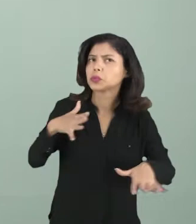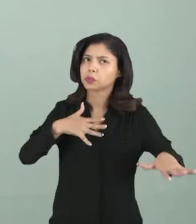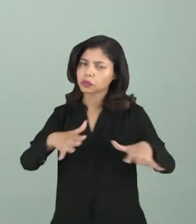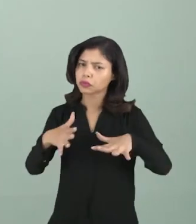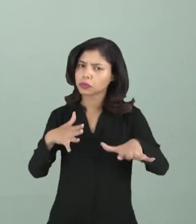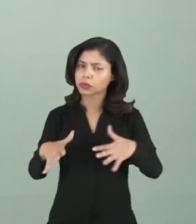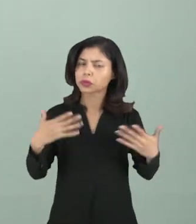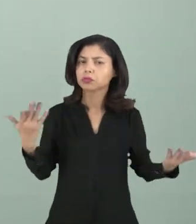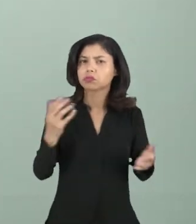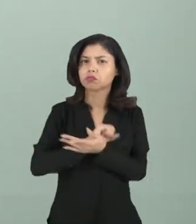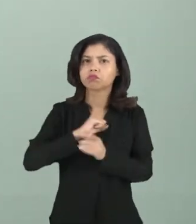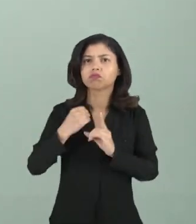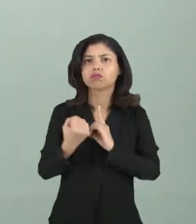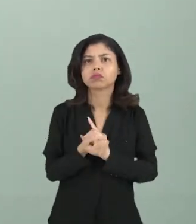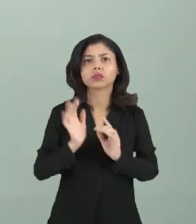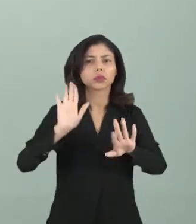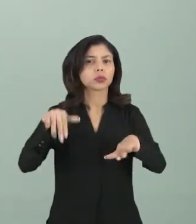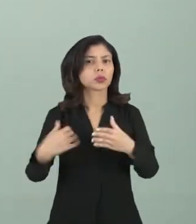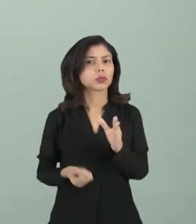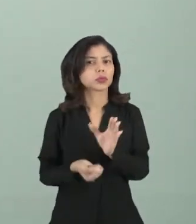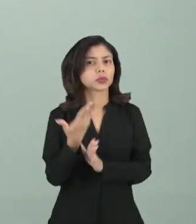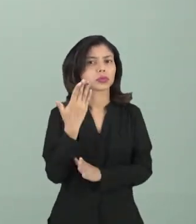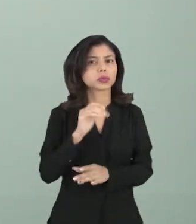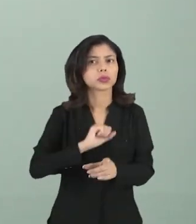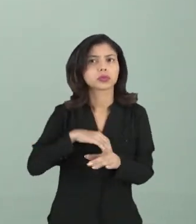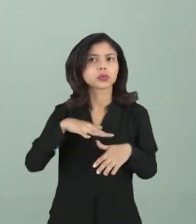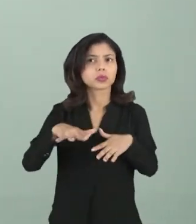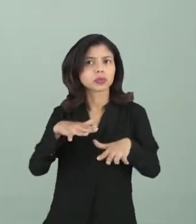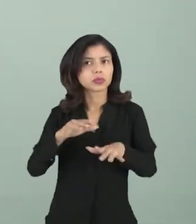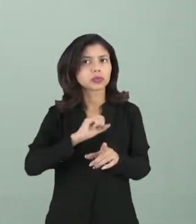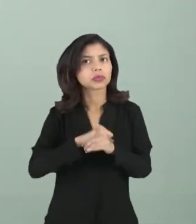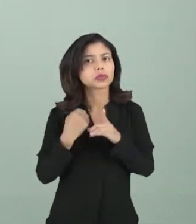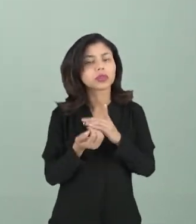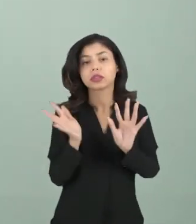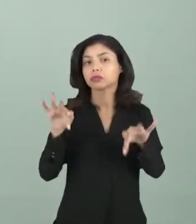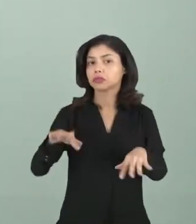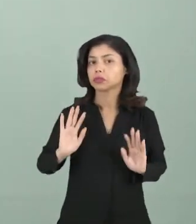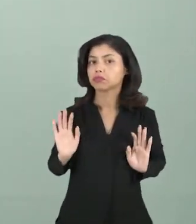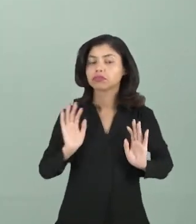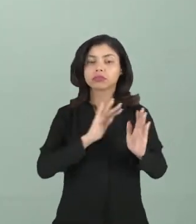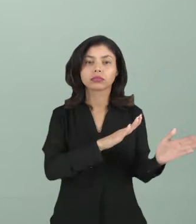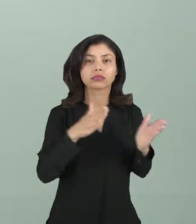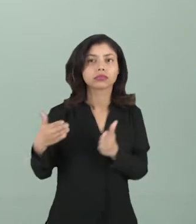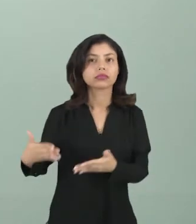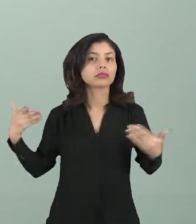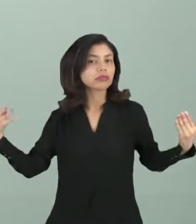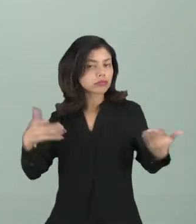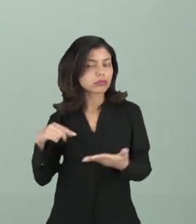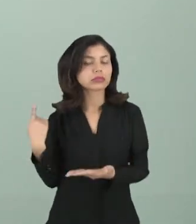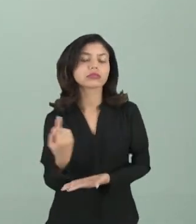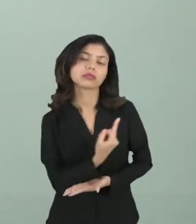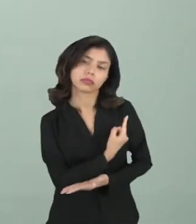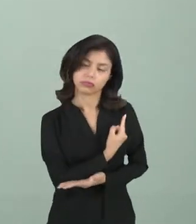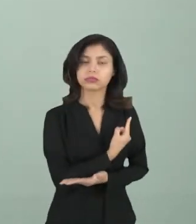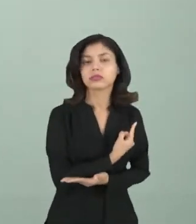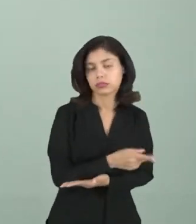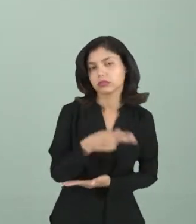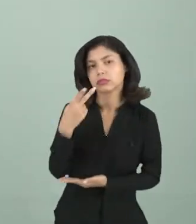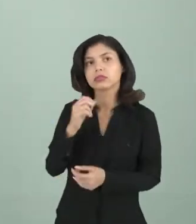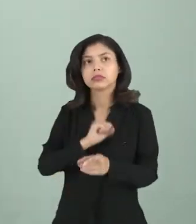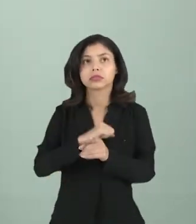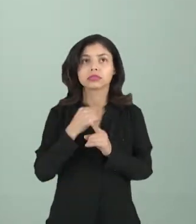movimento social, qual a origem do movimento social, enfim. A partir de agora, serão